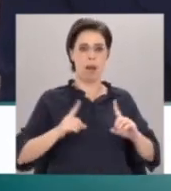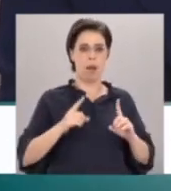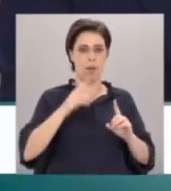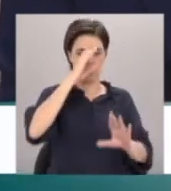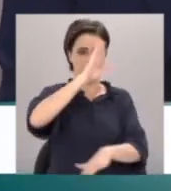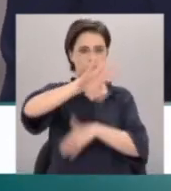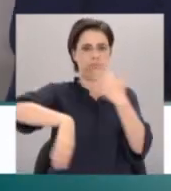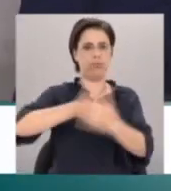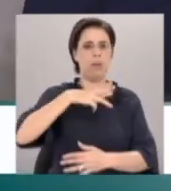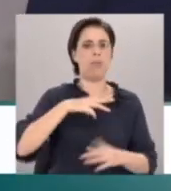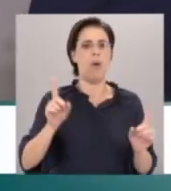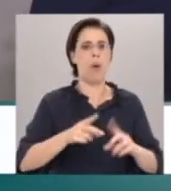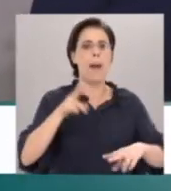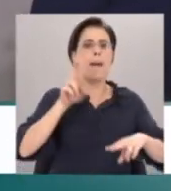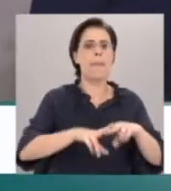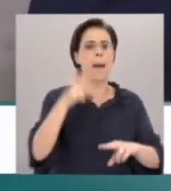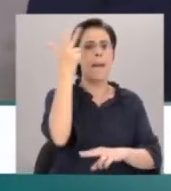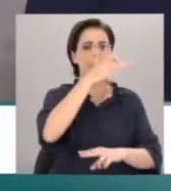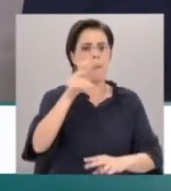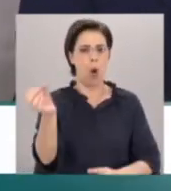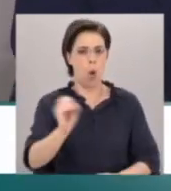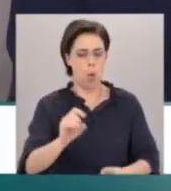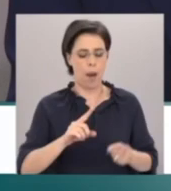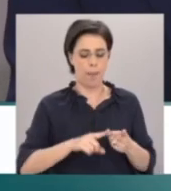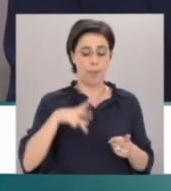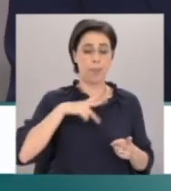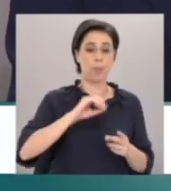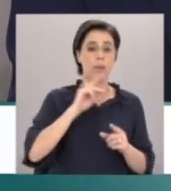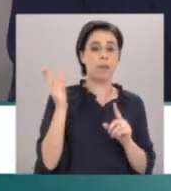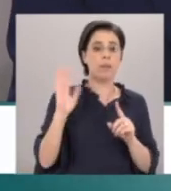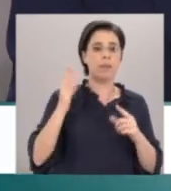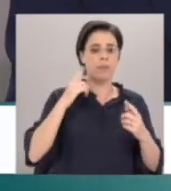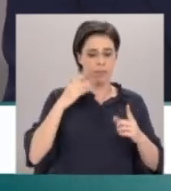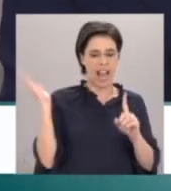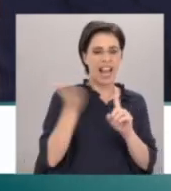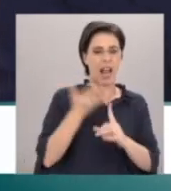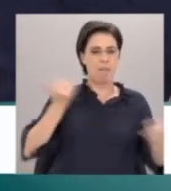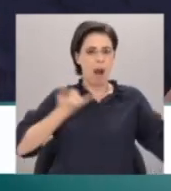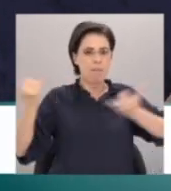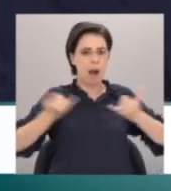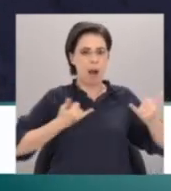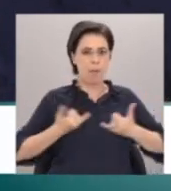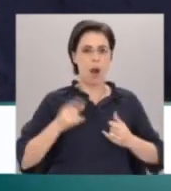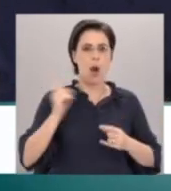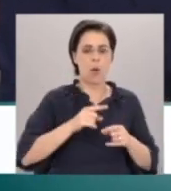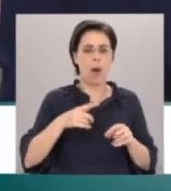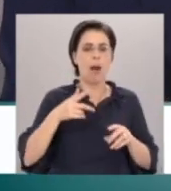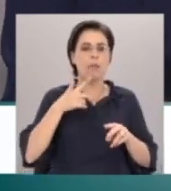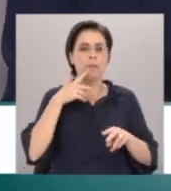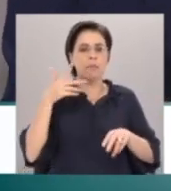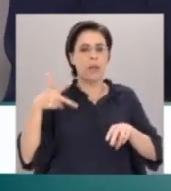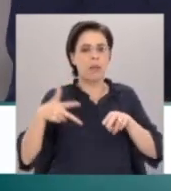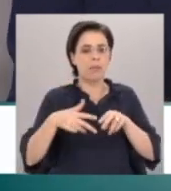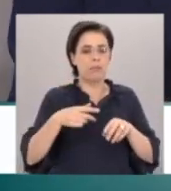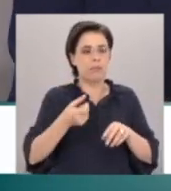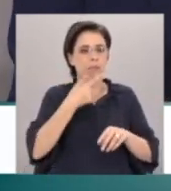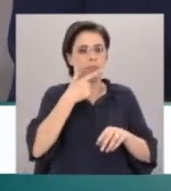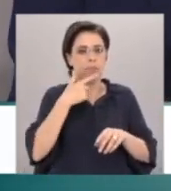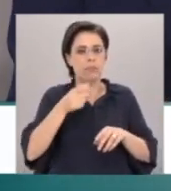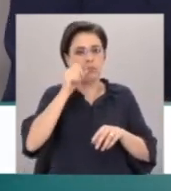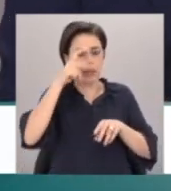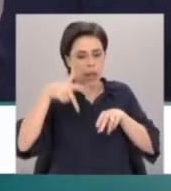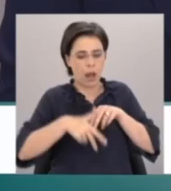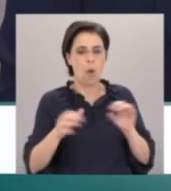selvageria em Portugal não à prisão perpétua em Portugal não há castigos físicos em Portugal não a castração porque nós sabemos que